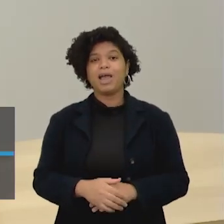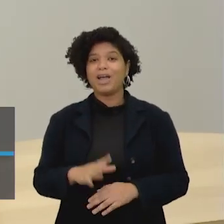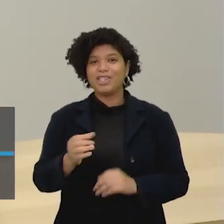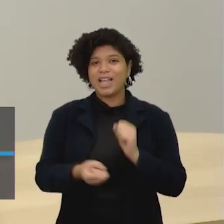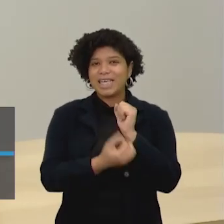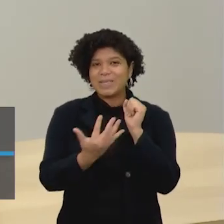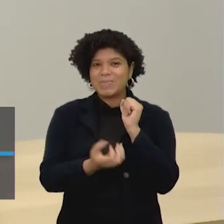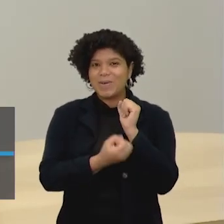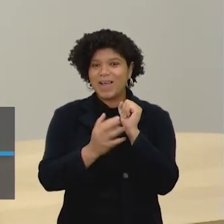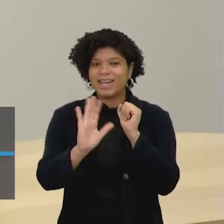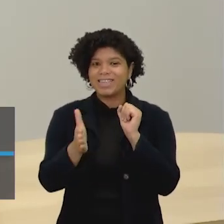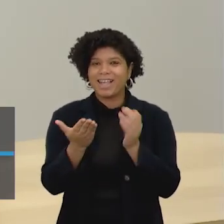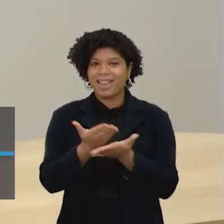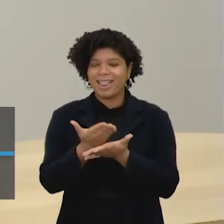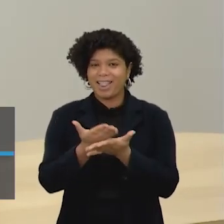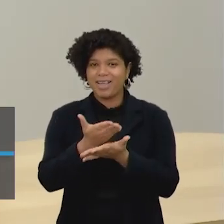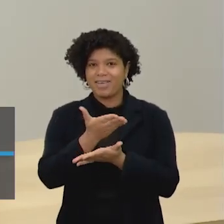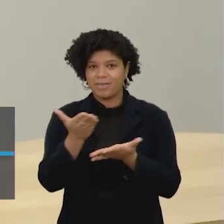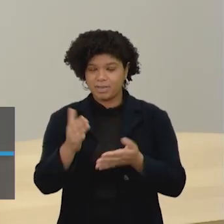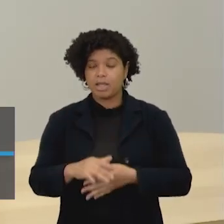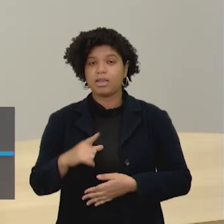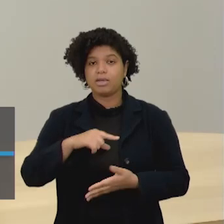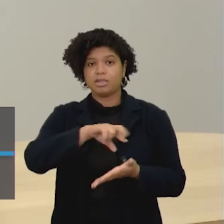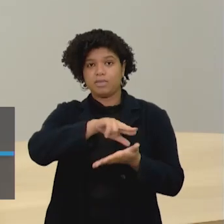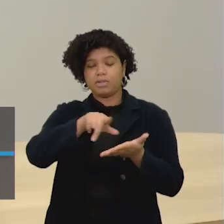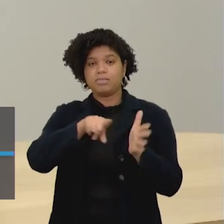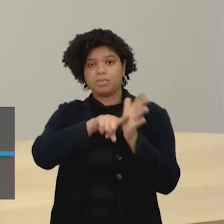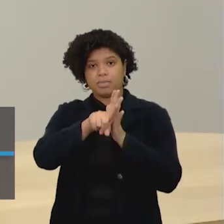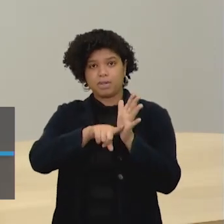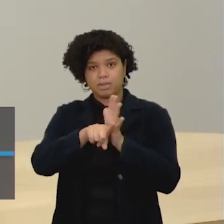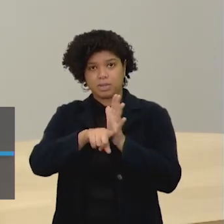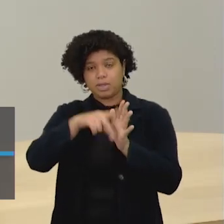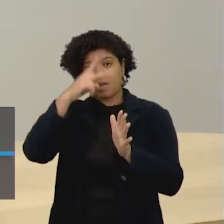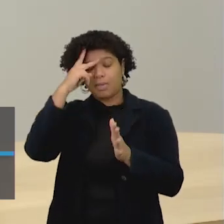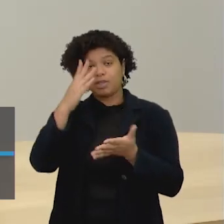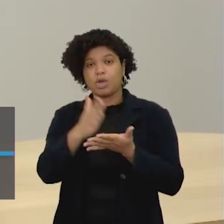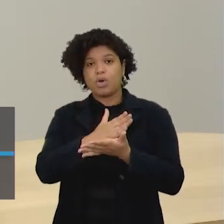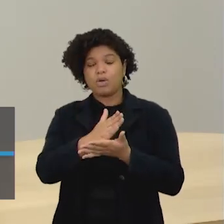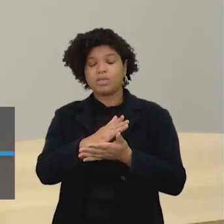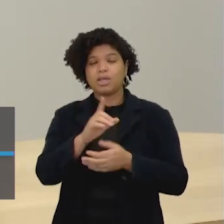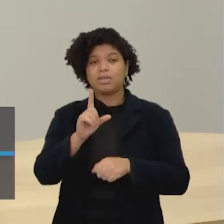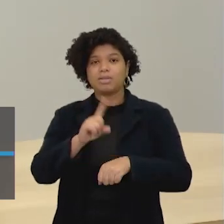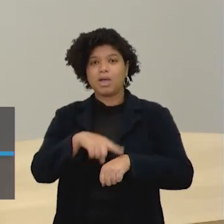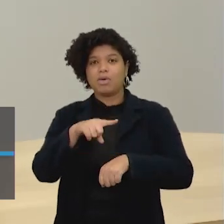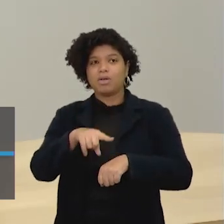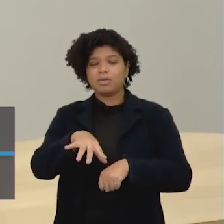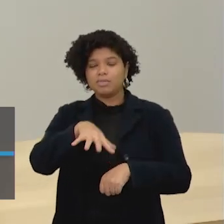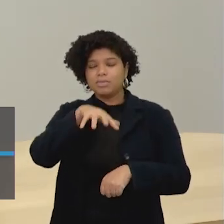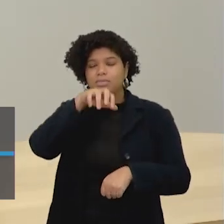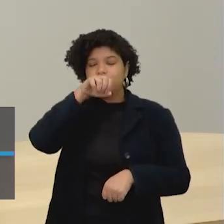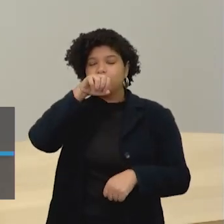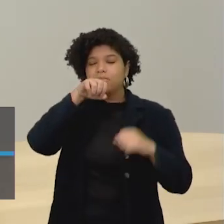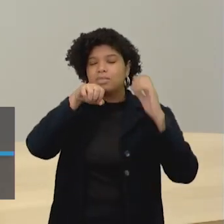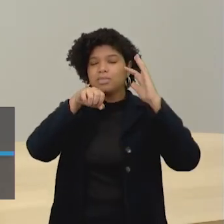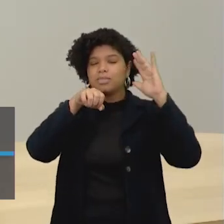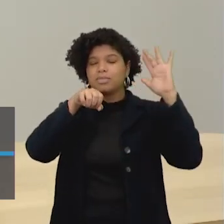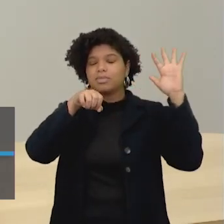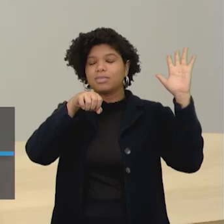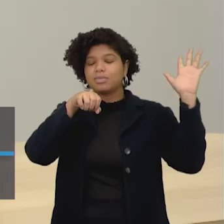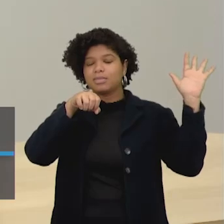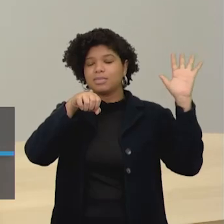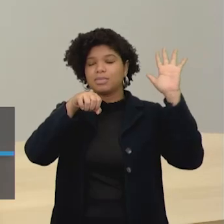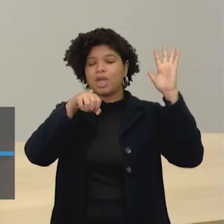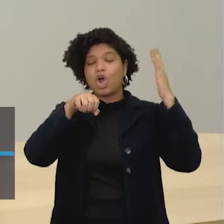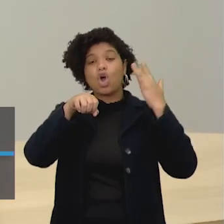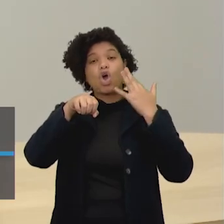spoiler já da própria aula. Tem estudos que mostram que tem pessoas que ao sentir cheiro, veem cores, né? Consegue,